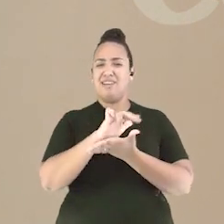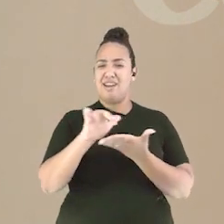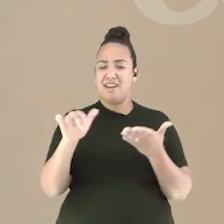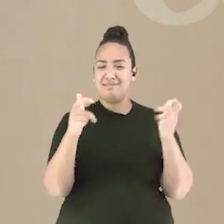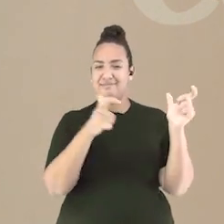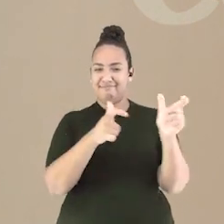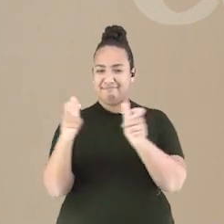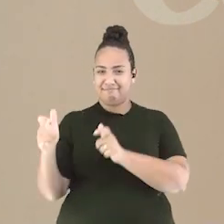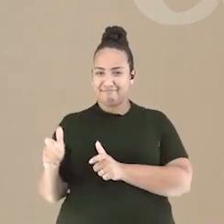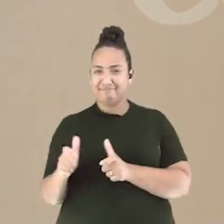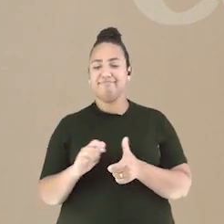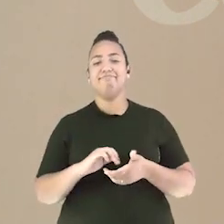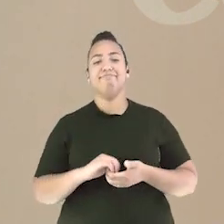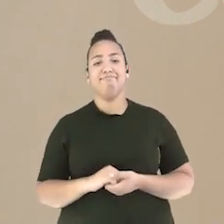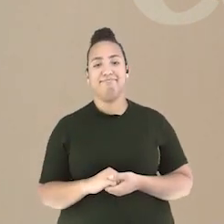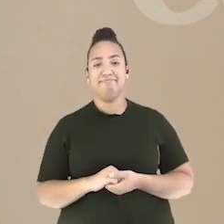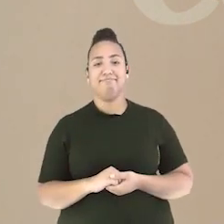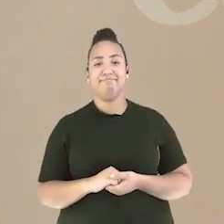Pedra Azul.